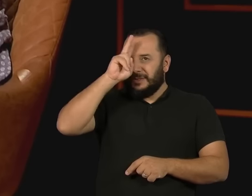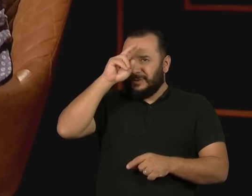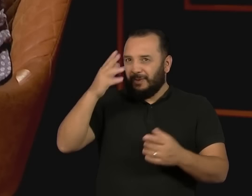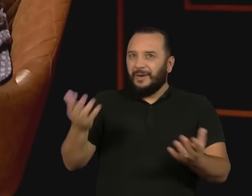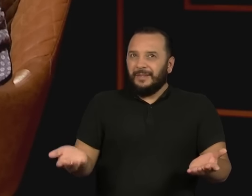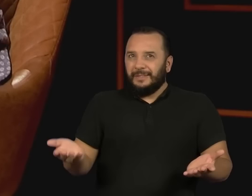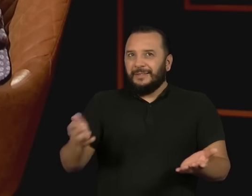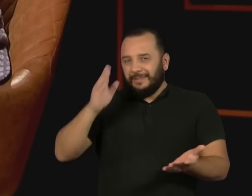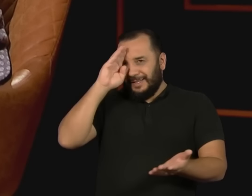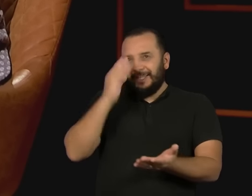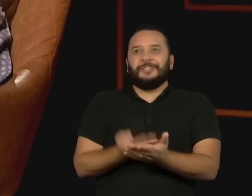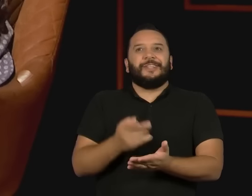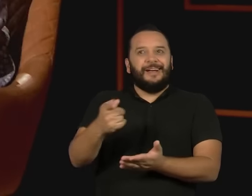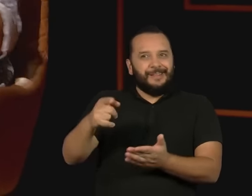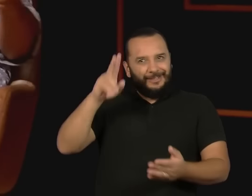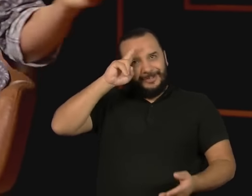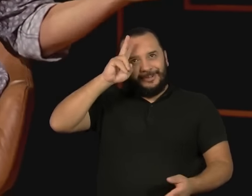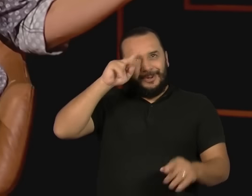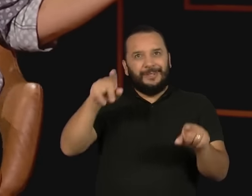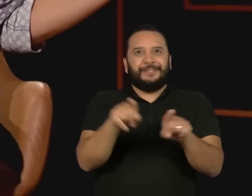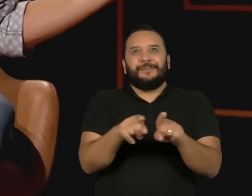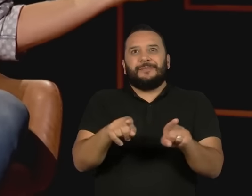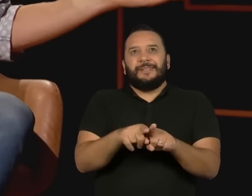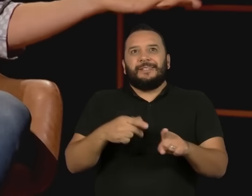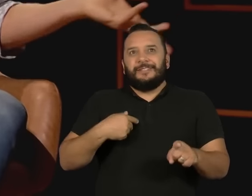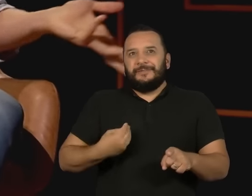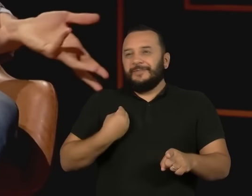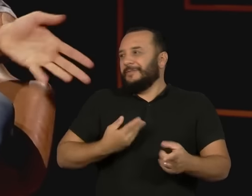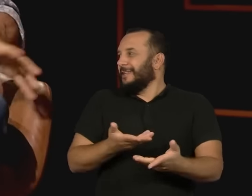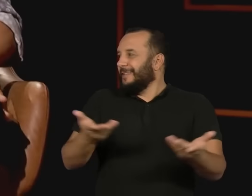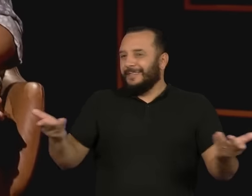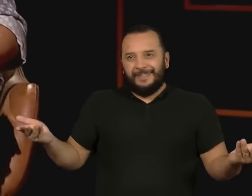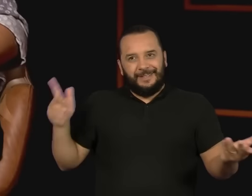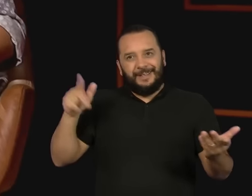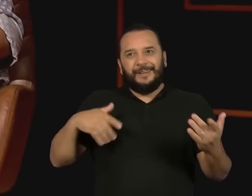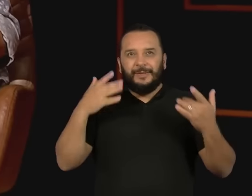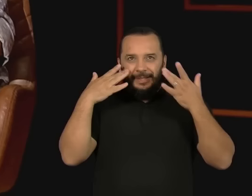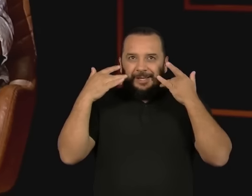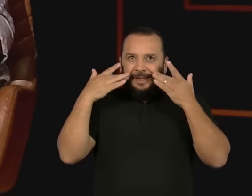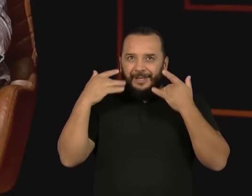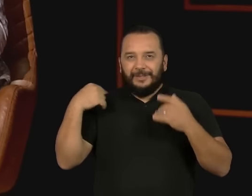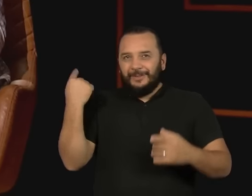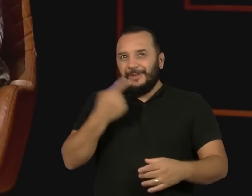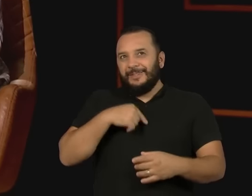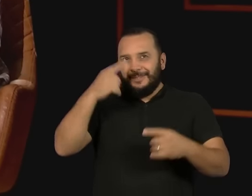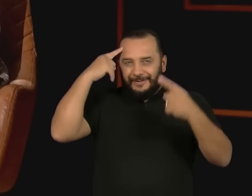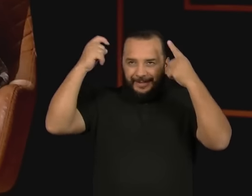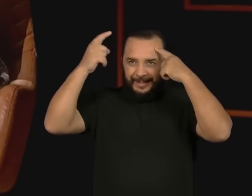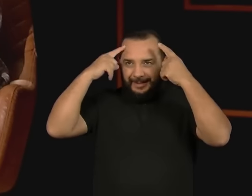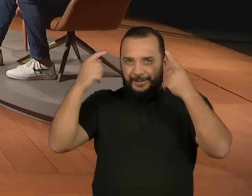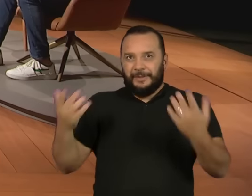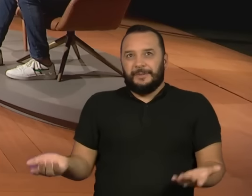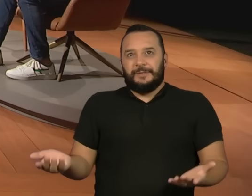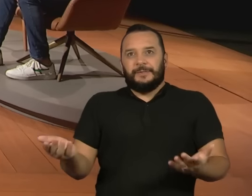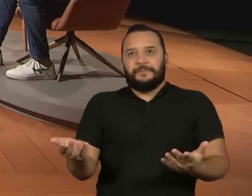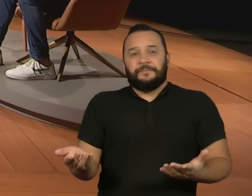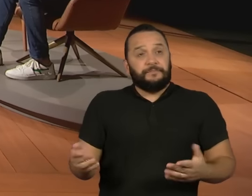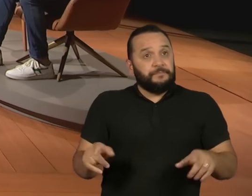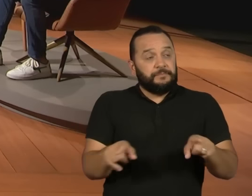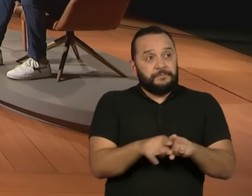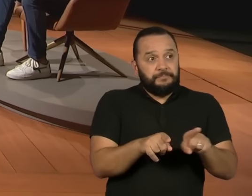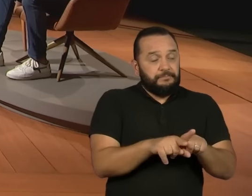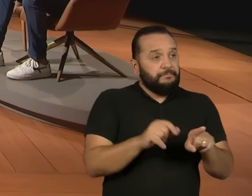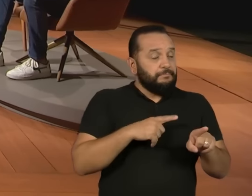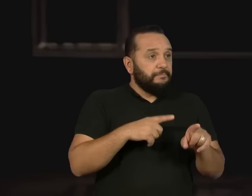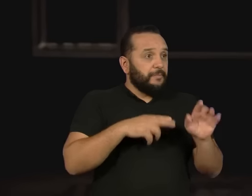né? E acreditar nessas histórias, né? Que isso que a gente está vivendo é um grande teatrão que a gente inventou para viver. Né? E dizem que a disciplina